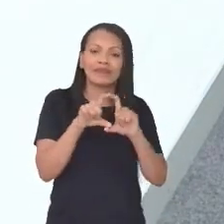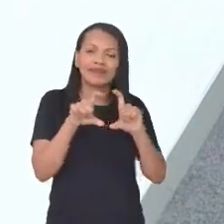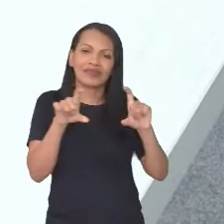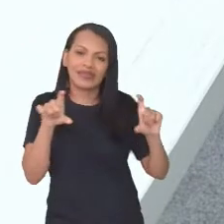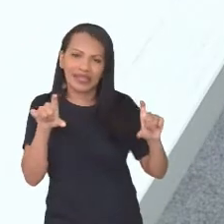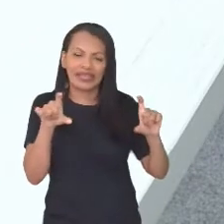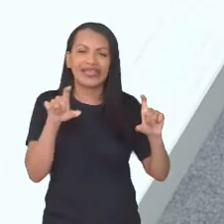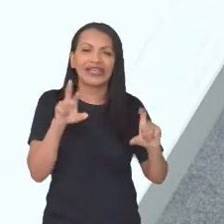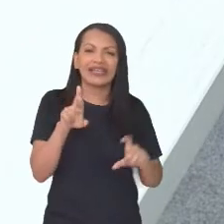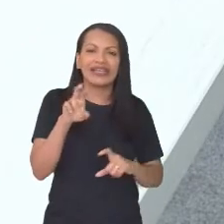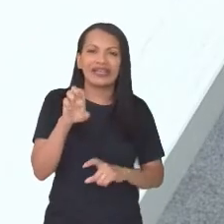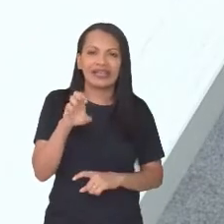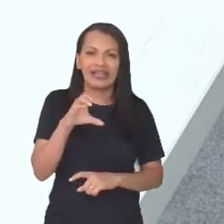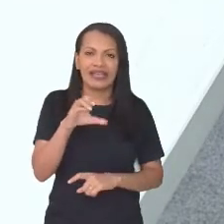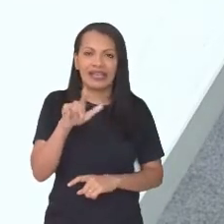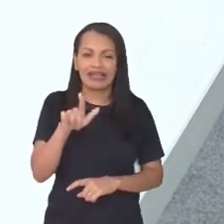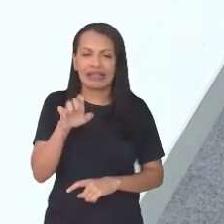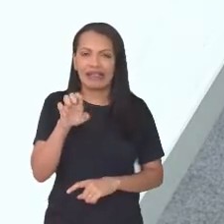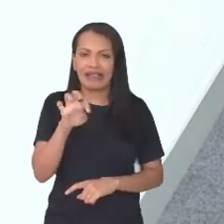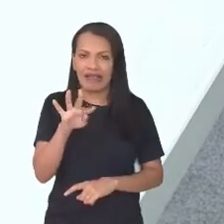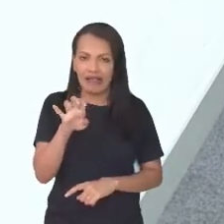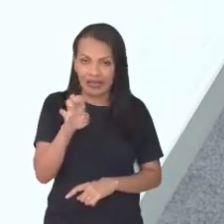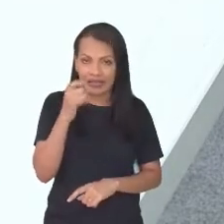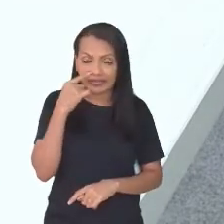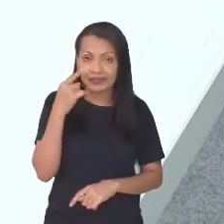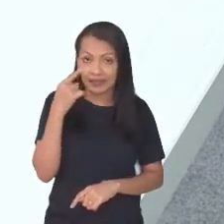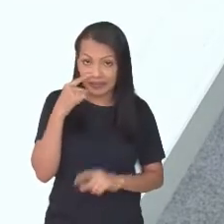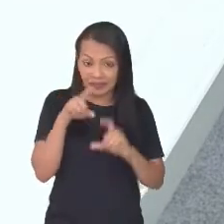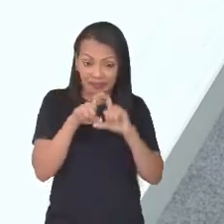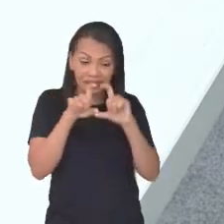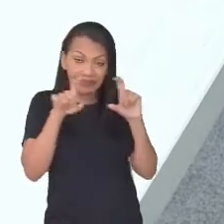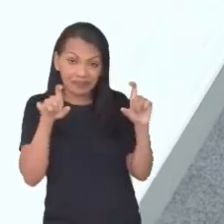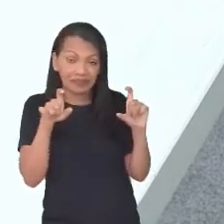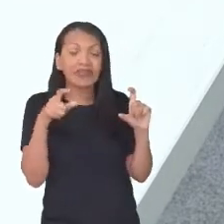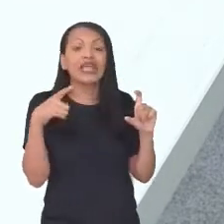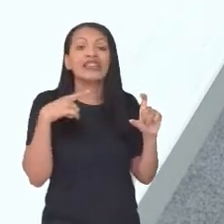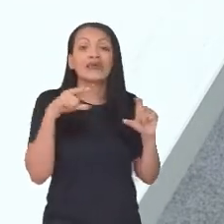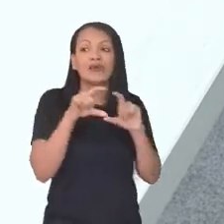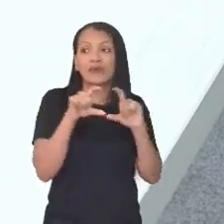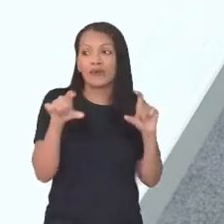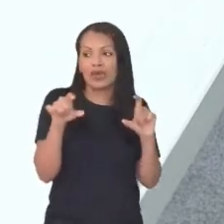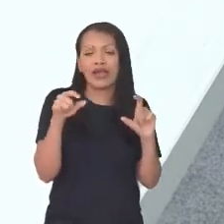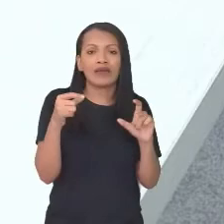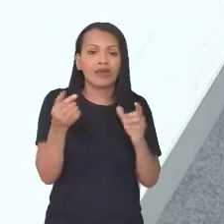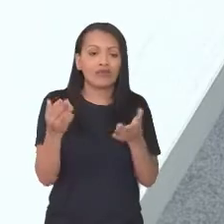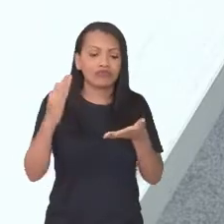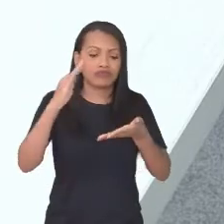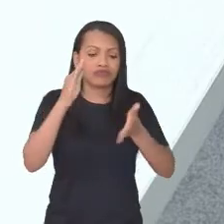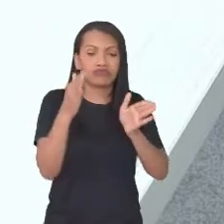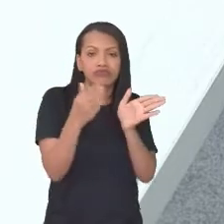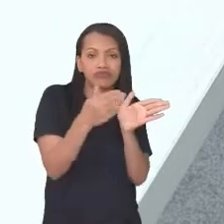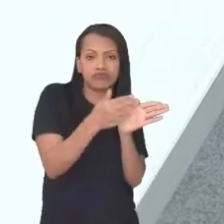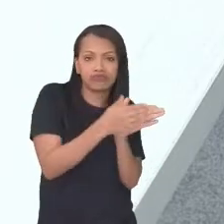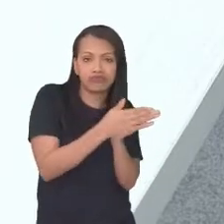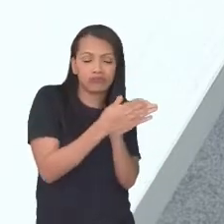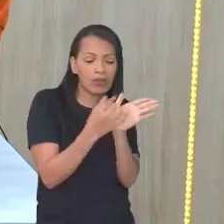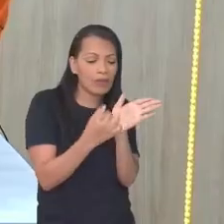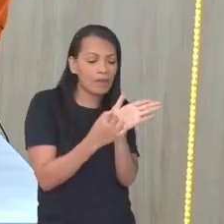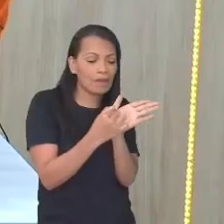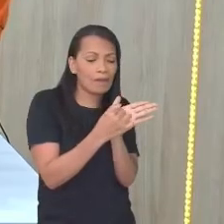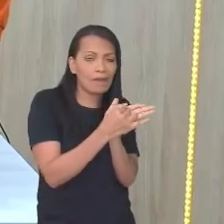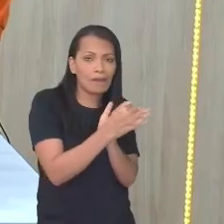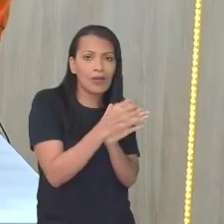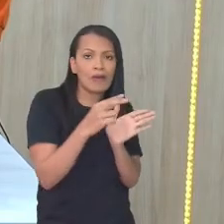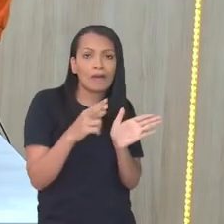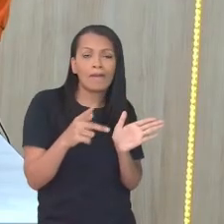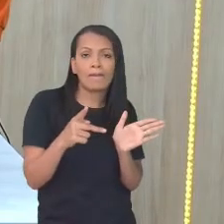se chama, deixa eu baixar aqui para vocês verem. Se chama reglete. A gente tem um equipamento que infelizmente a gente não está com ele agora, que é o pulsor, e a